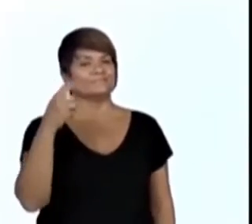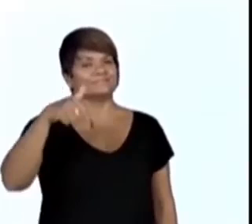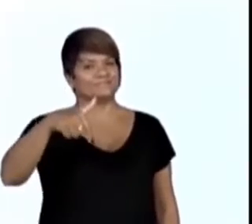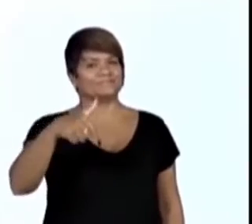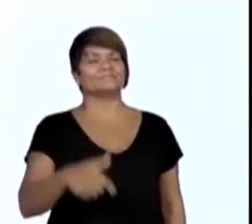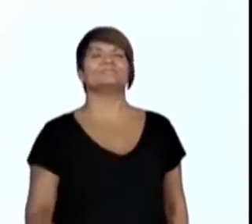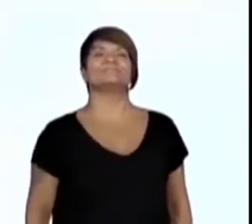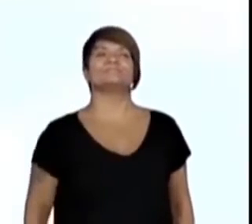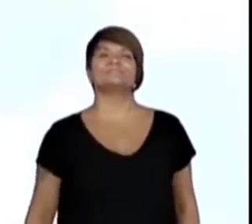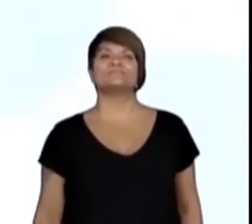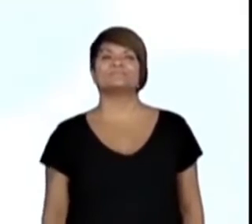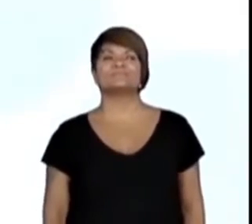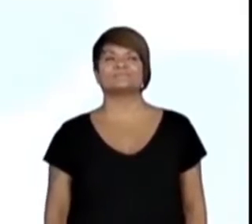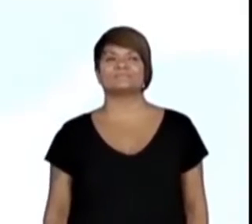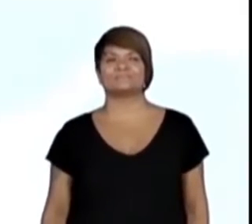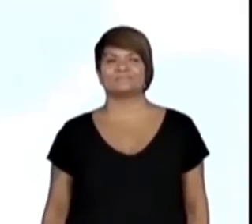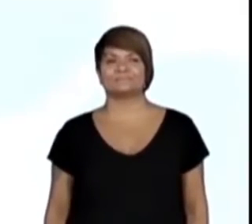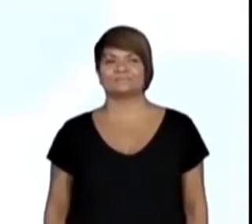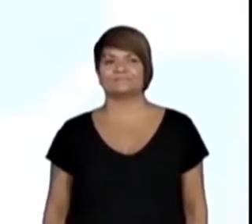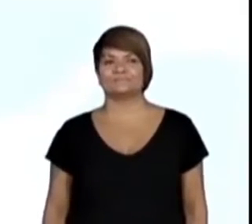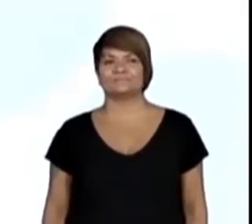27, pessoal, muito bem.